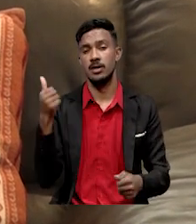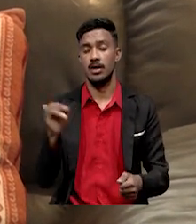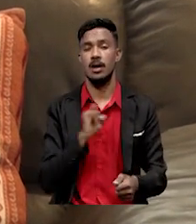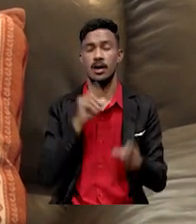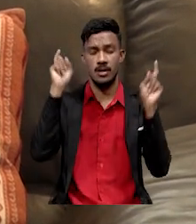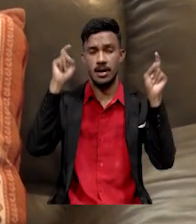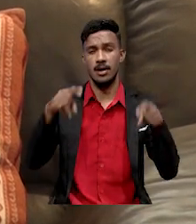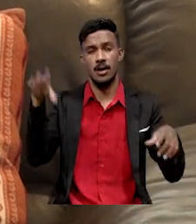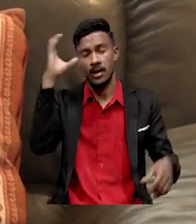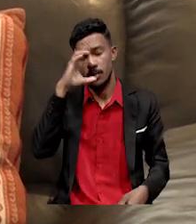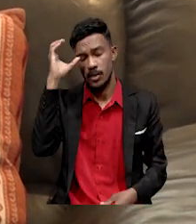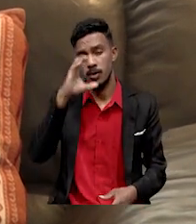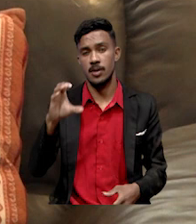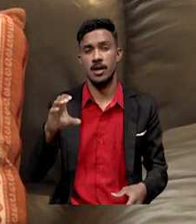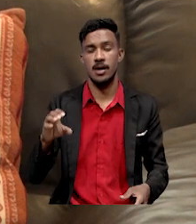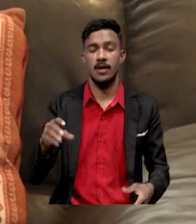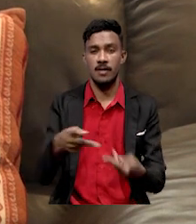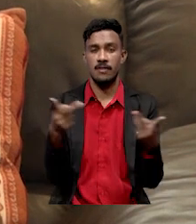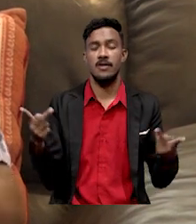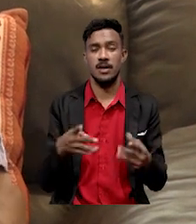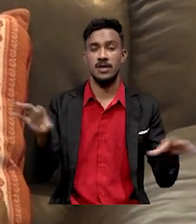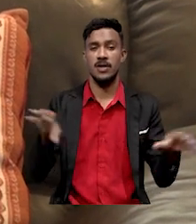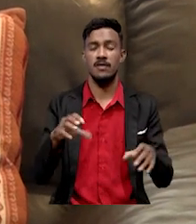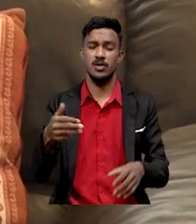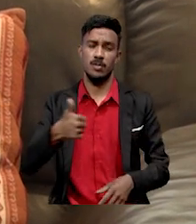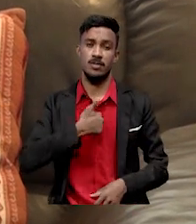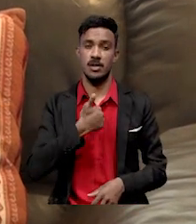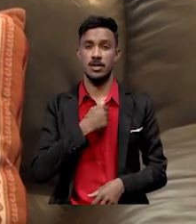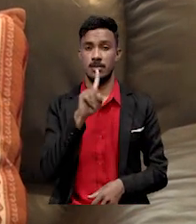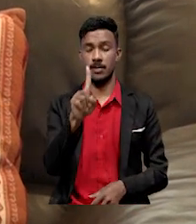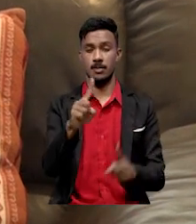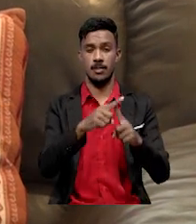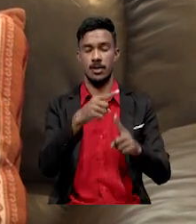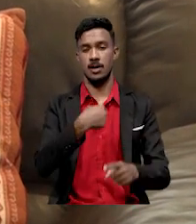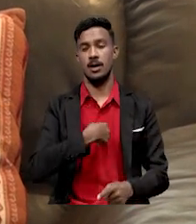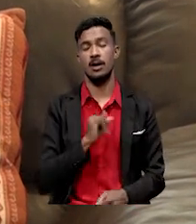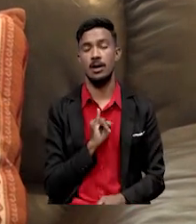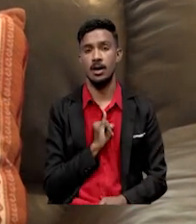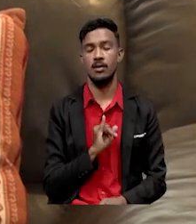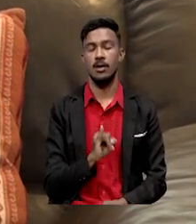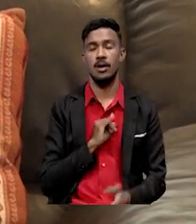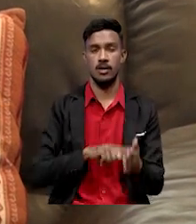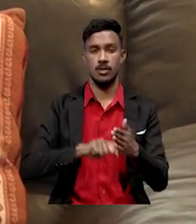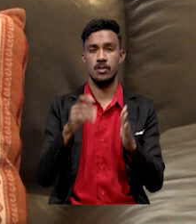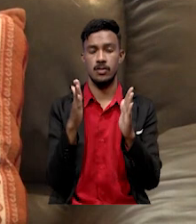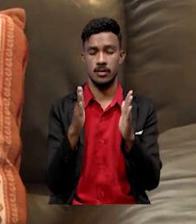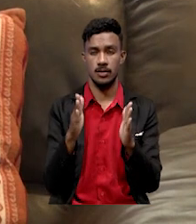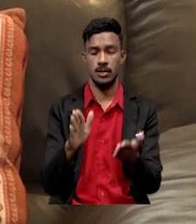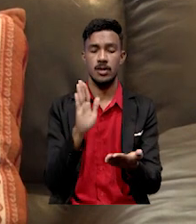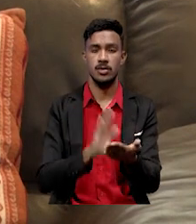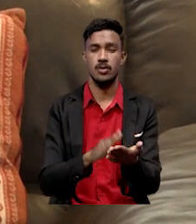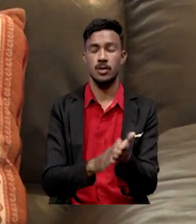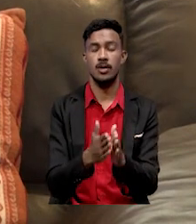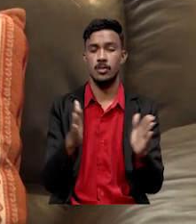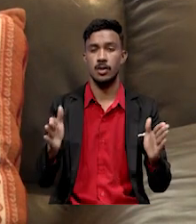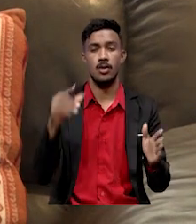buscar campo de serviço mesmo mesmo barral, How tem que buscar loss rende de how eu curso bot, governo tem que for. Essa mentalidade né,